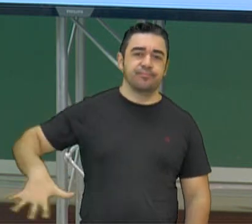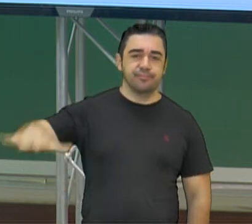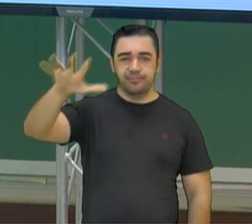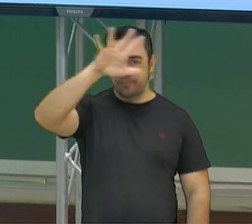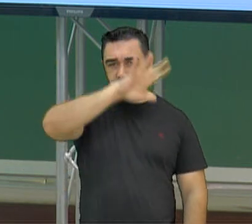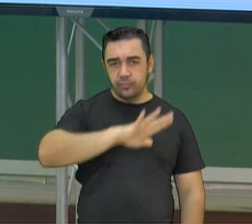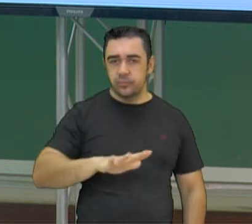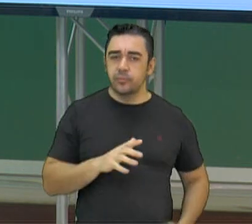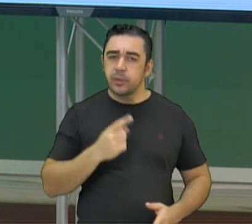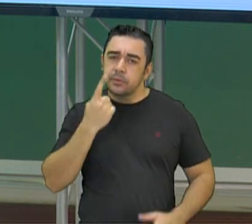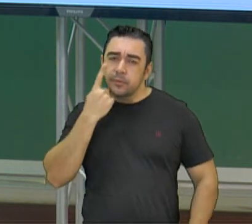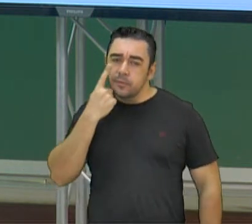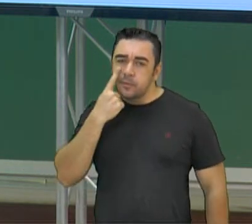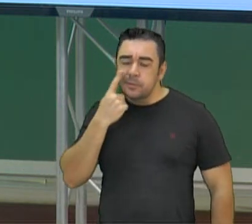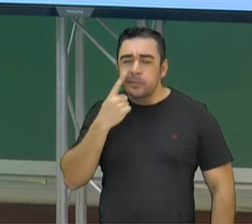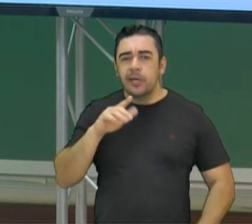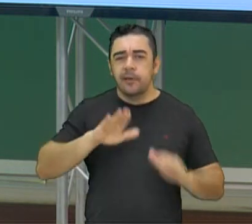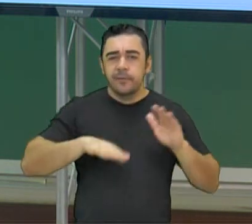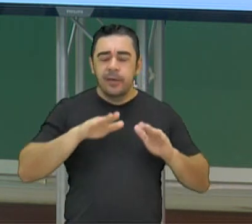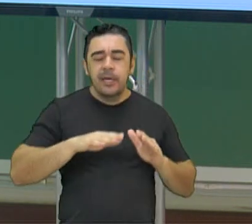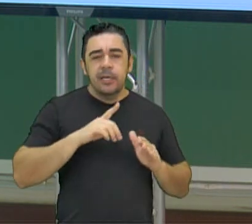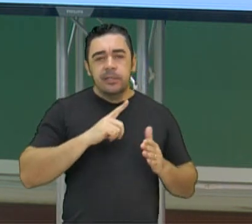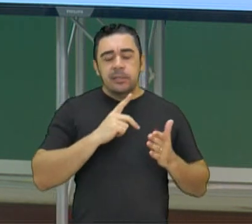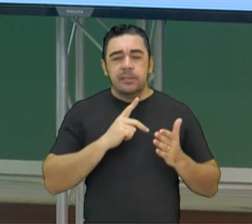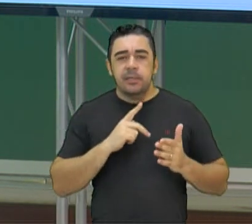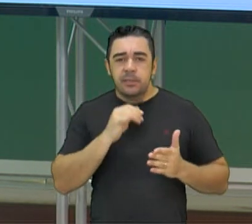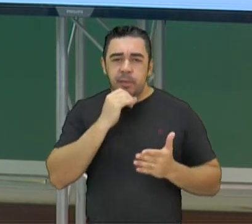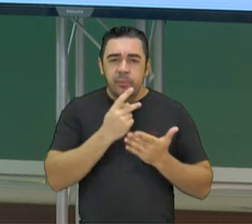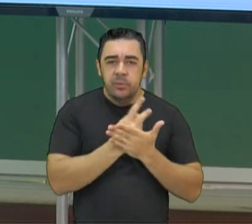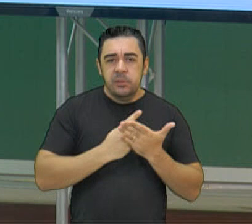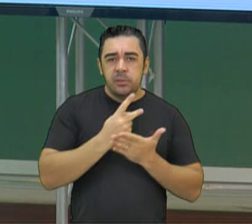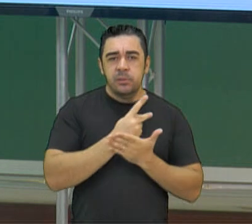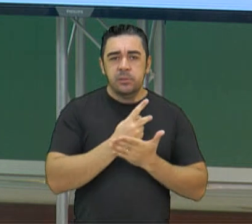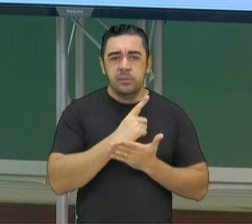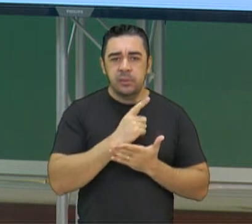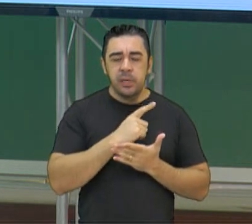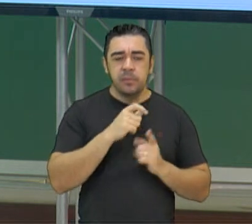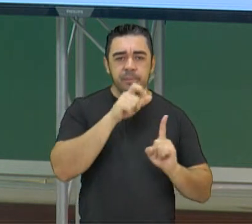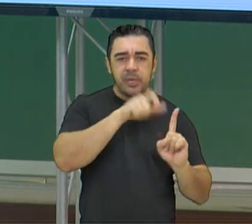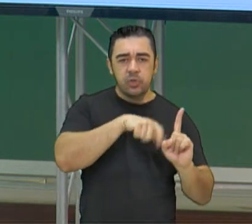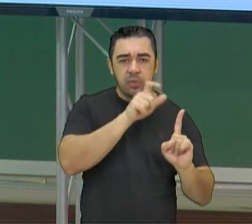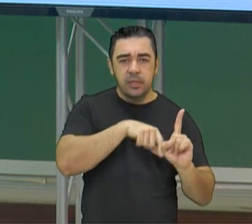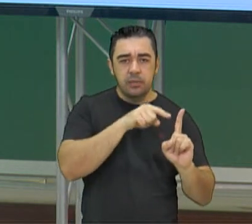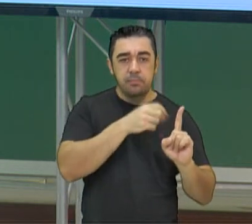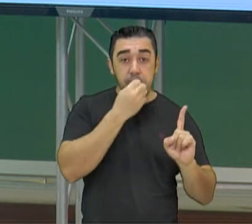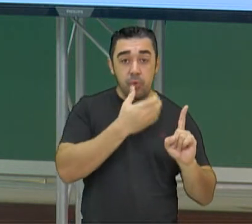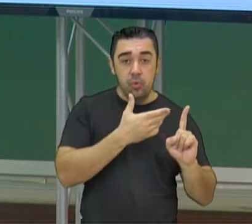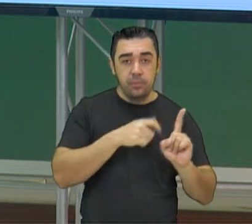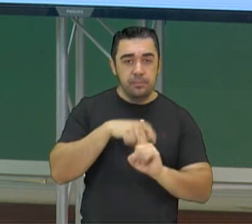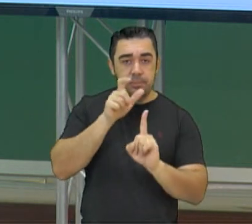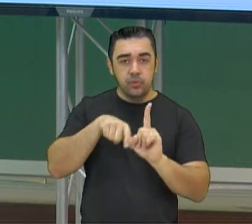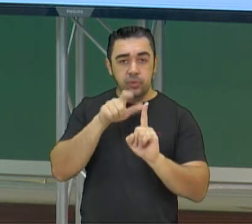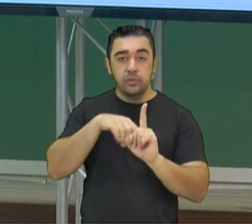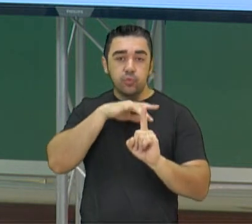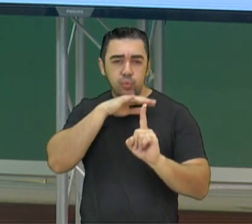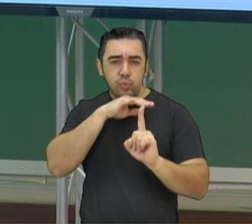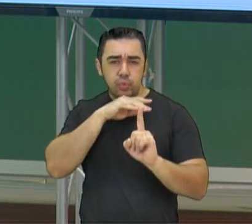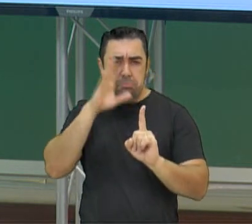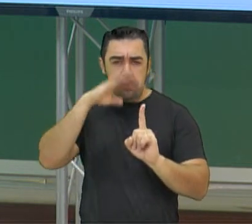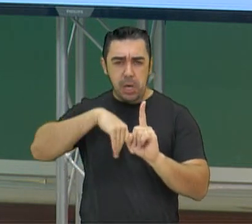vemos determinados desenhos, onde os desenhos têm os personagens bons, os personagens